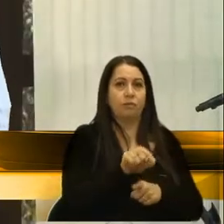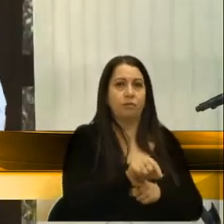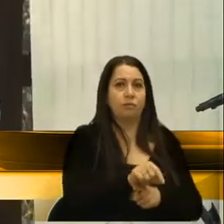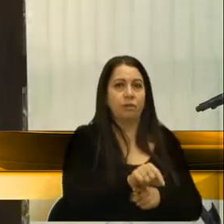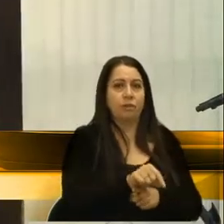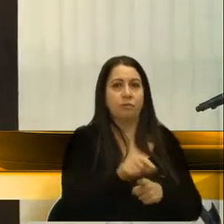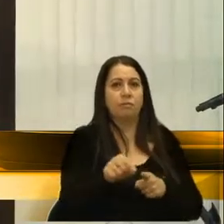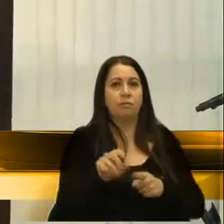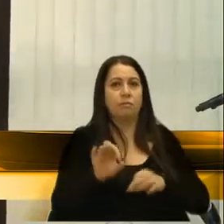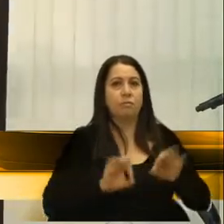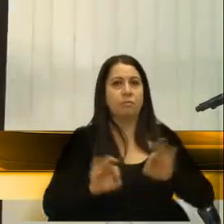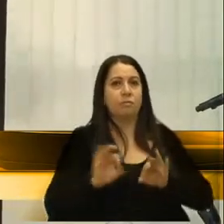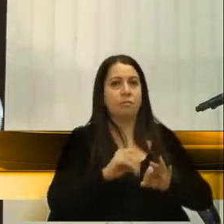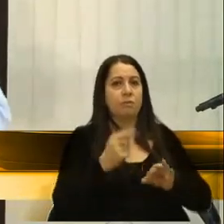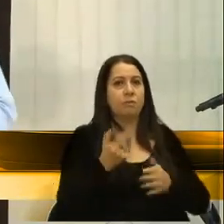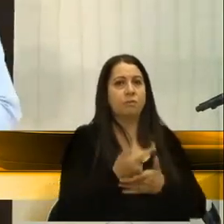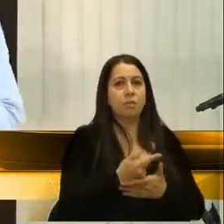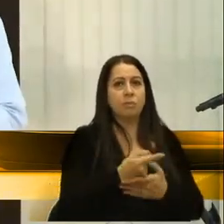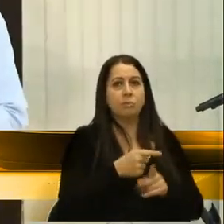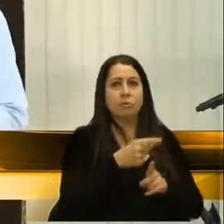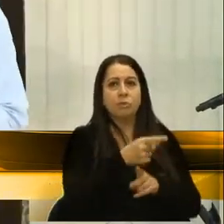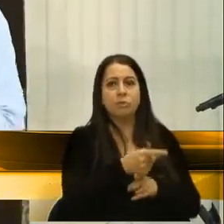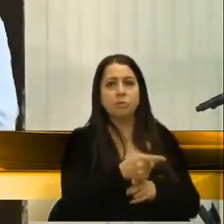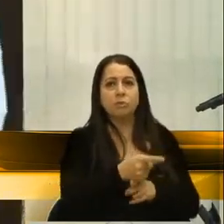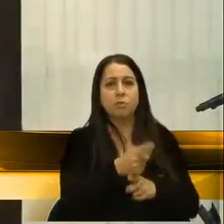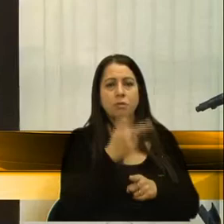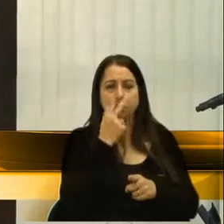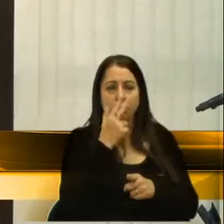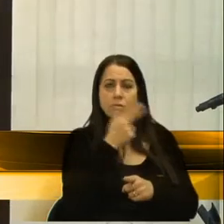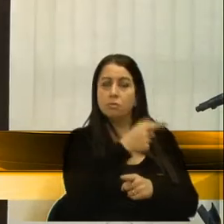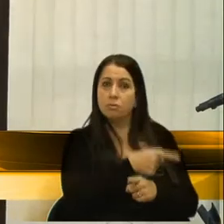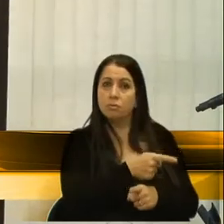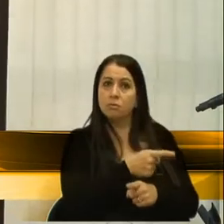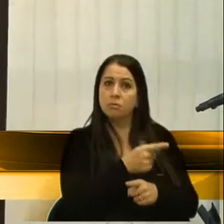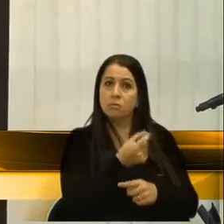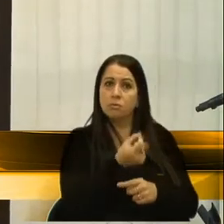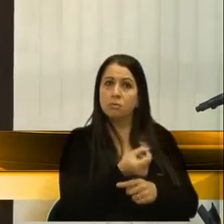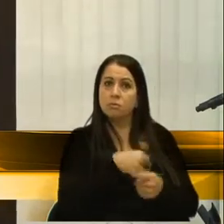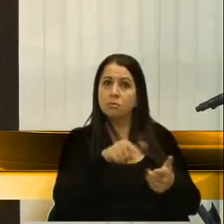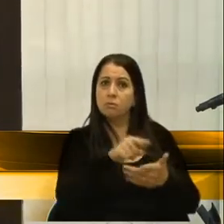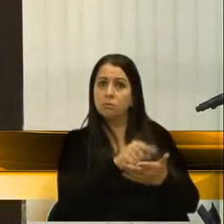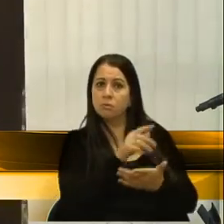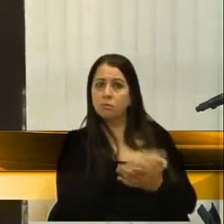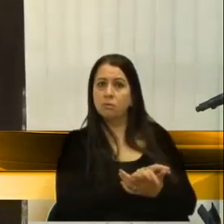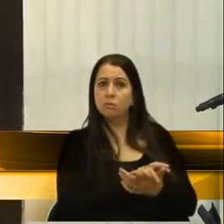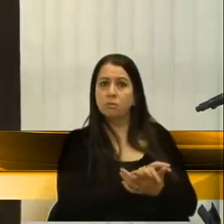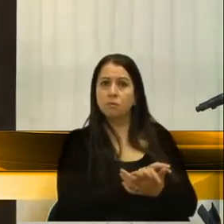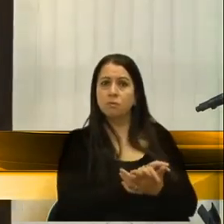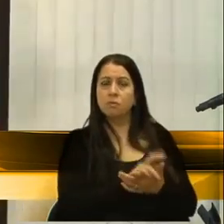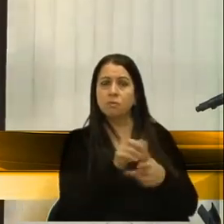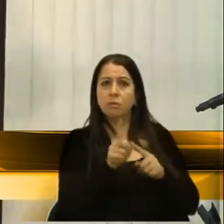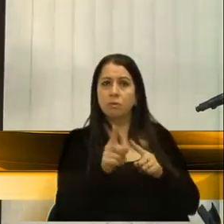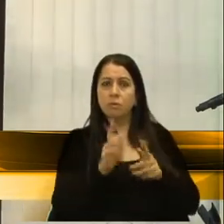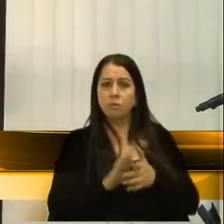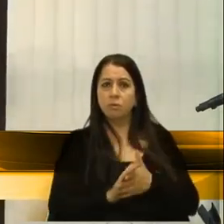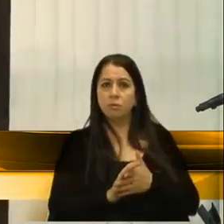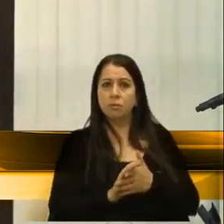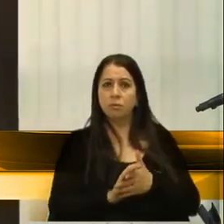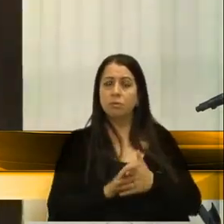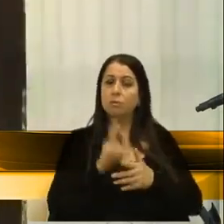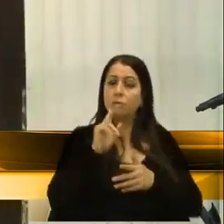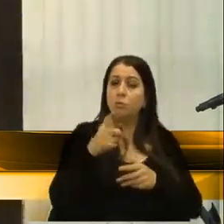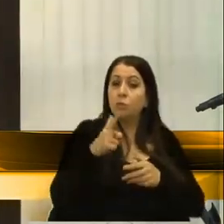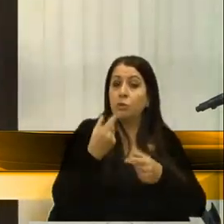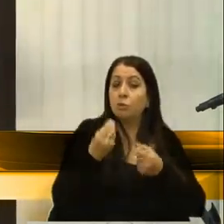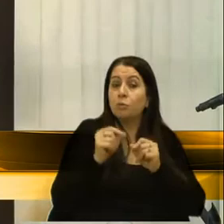qualificados, preparados, que façam a mesma coisa e que tenham trabalho apenas na terça e na quinta. E nos outros dias não tenham o que